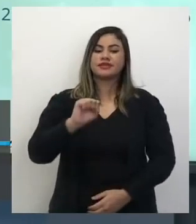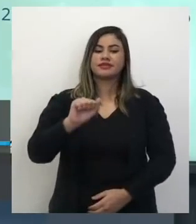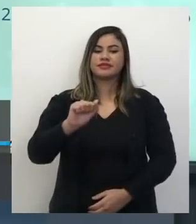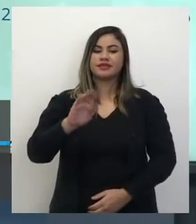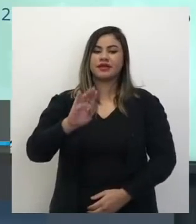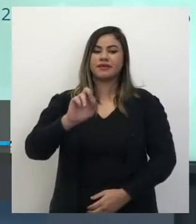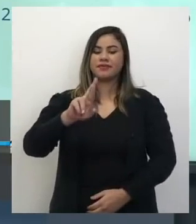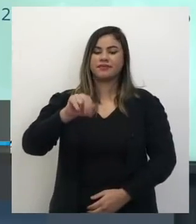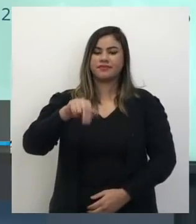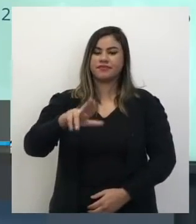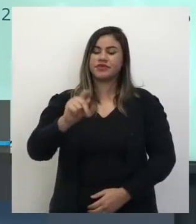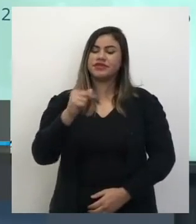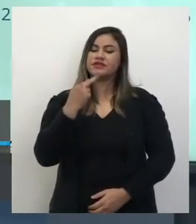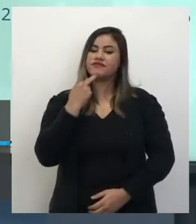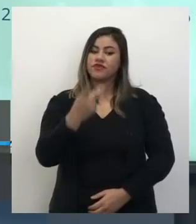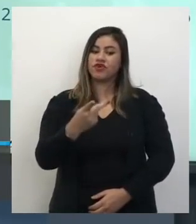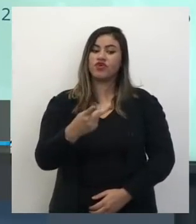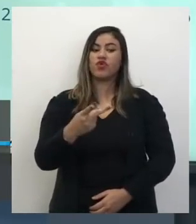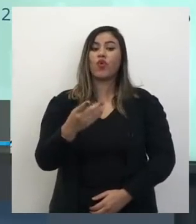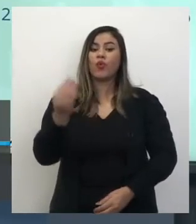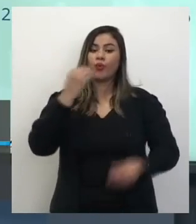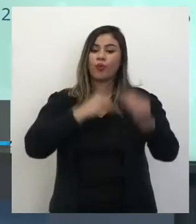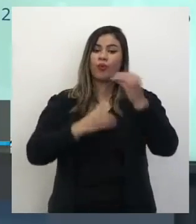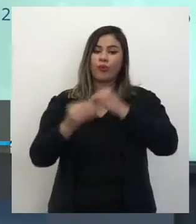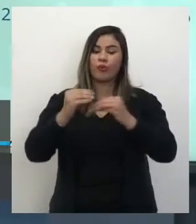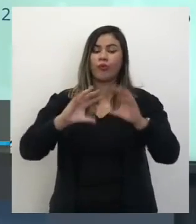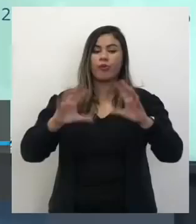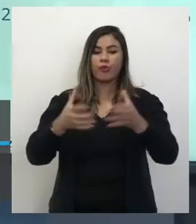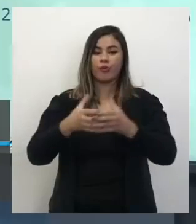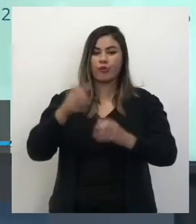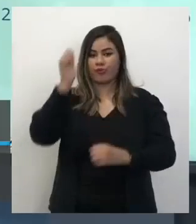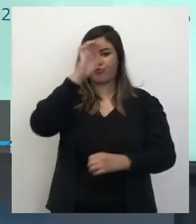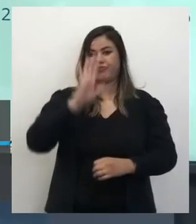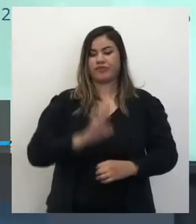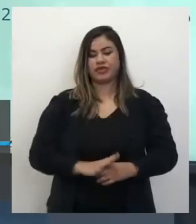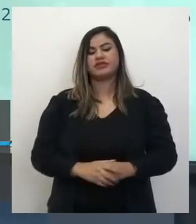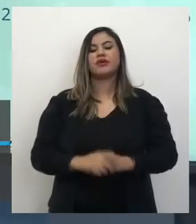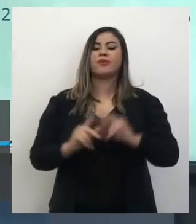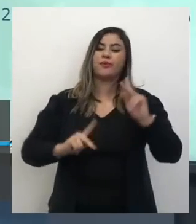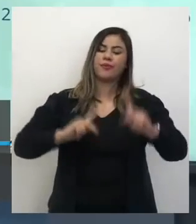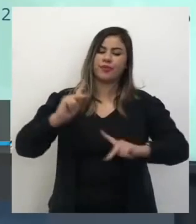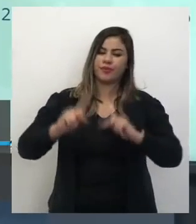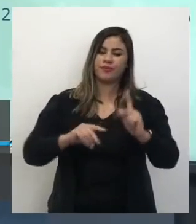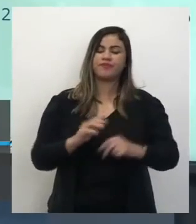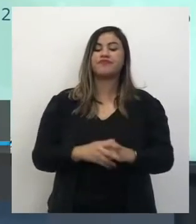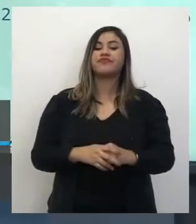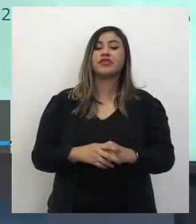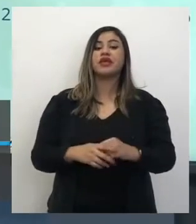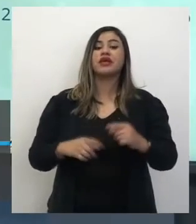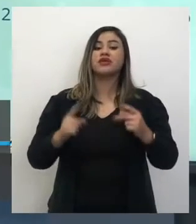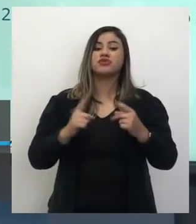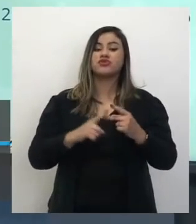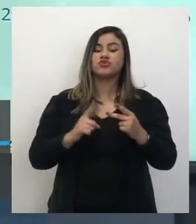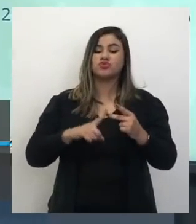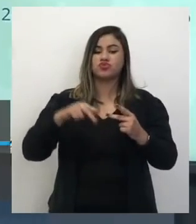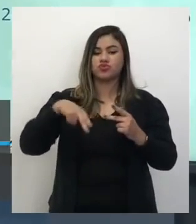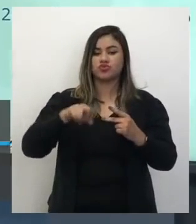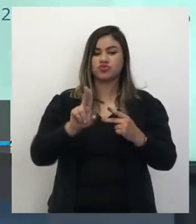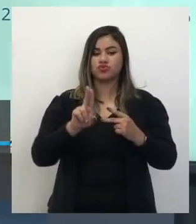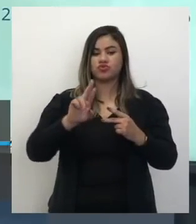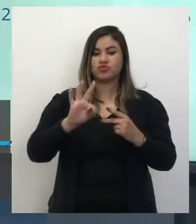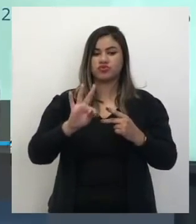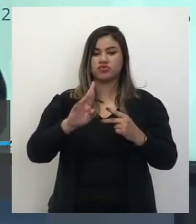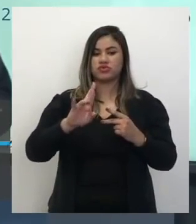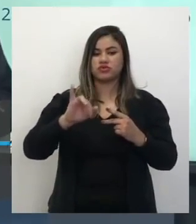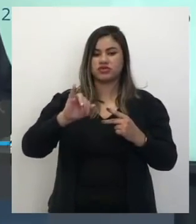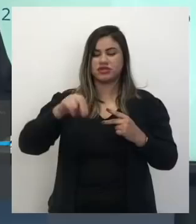disse, alimentação da população brasileira. E depois colocou Nutrinet. O Cauã, da